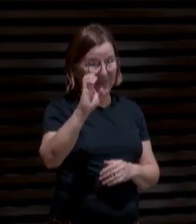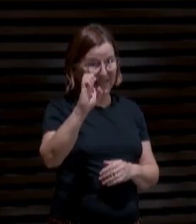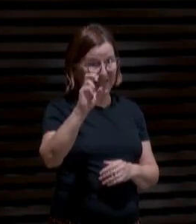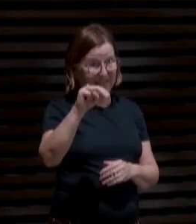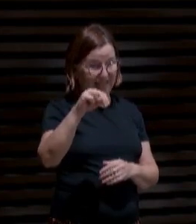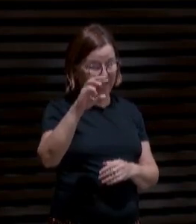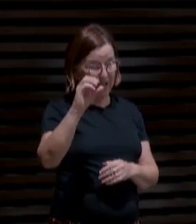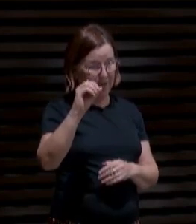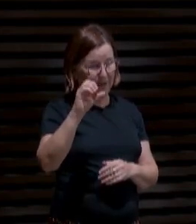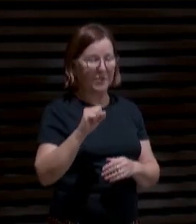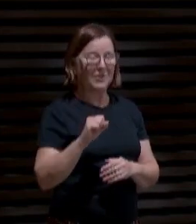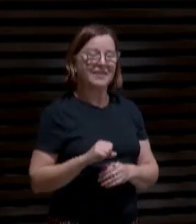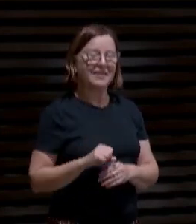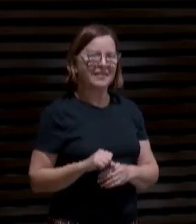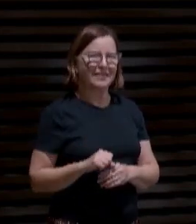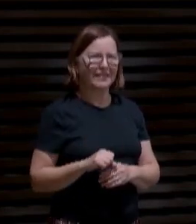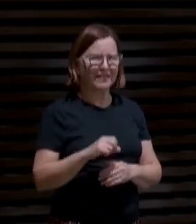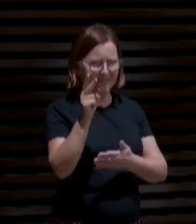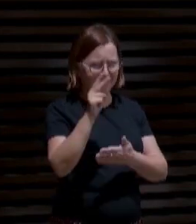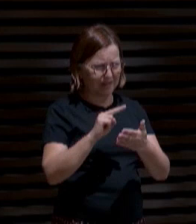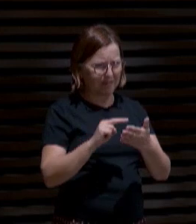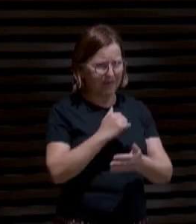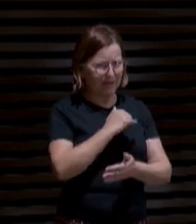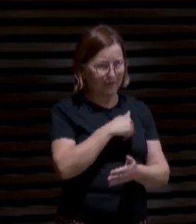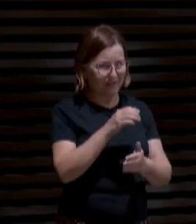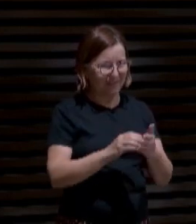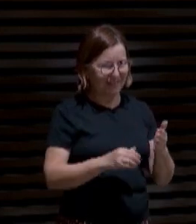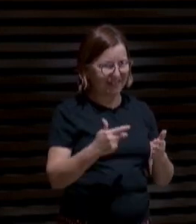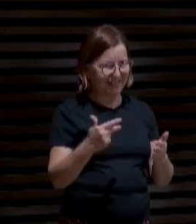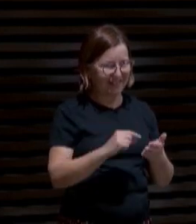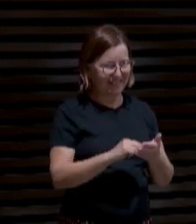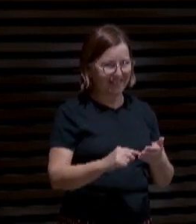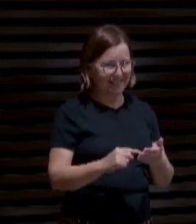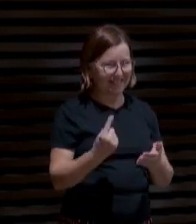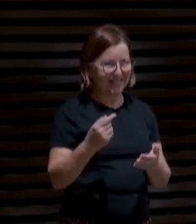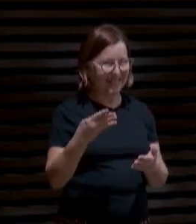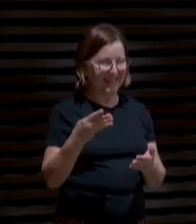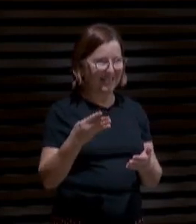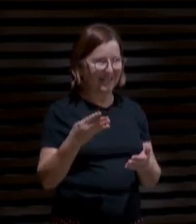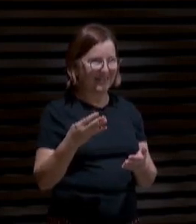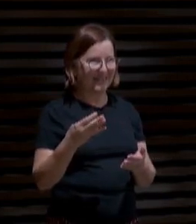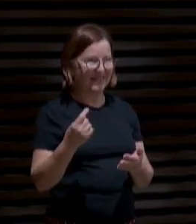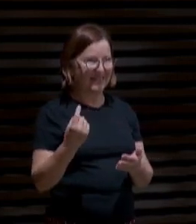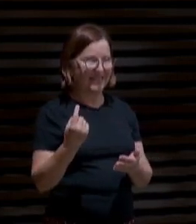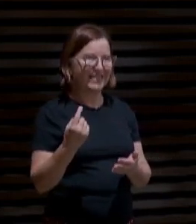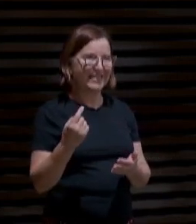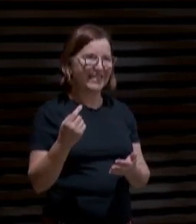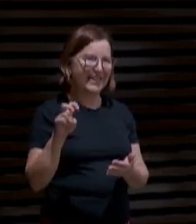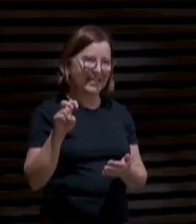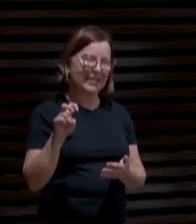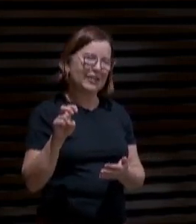dar uma olhadinha no texto de João, capítulo 3, versículos 14 e 15, João 3, 14 e